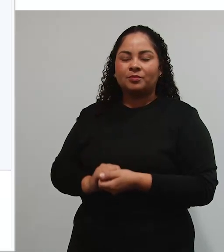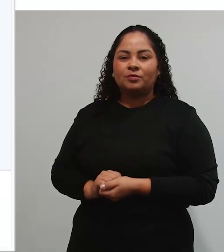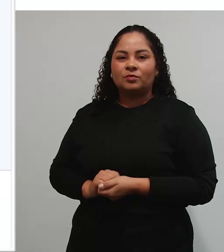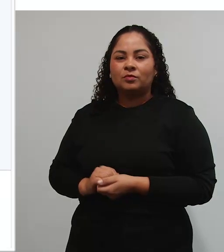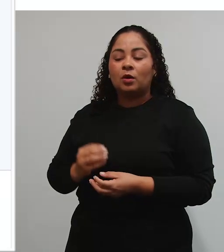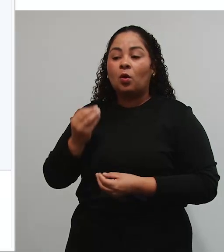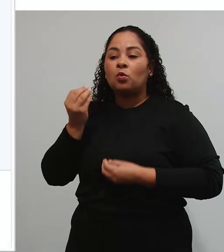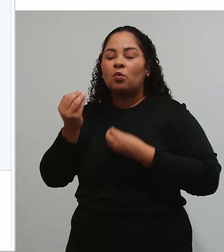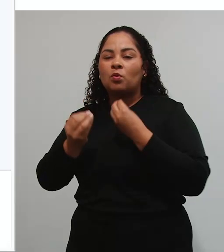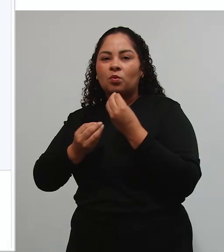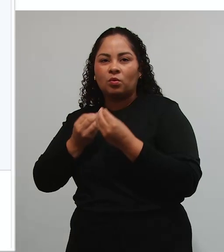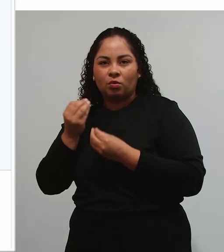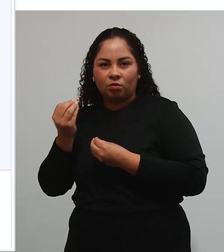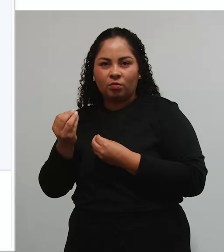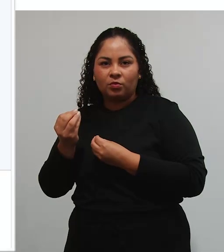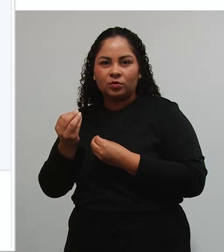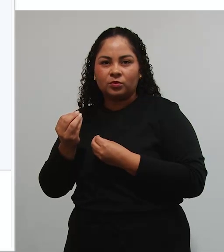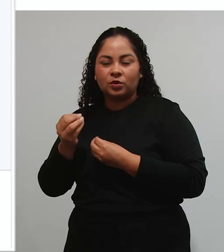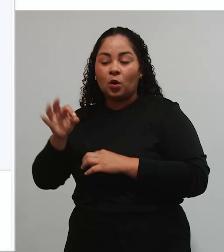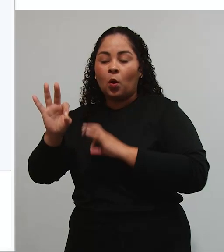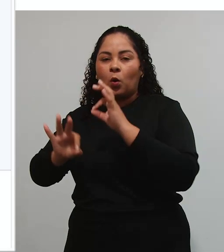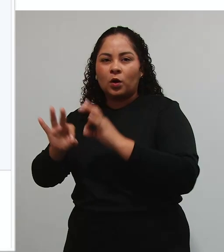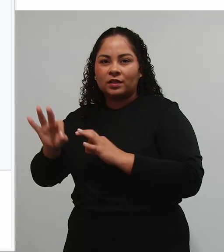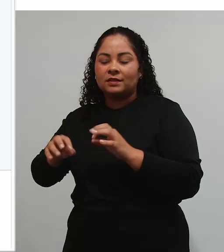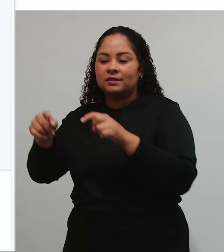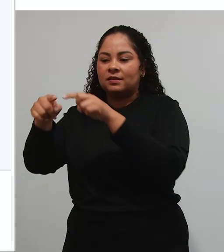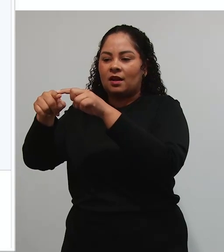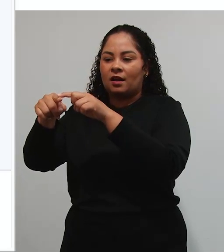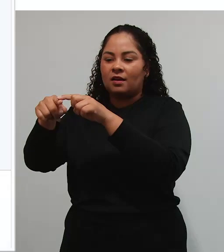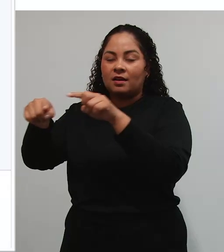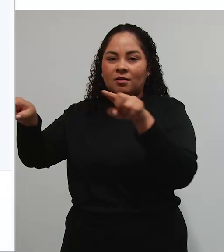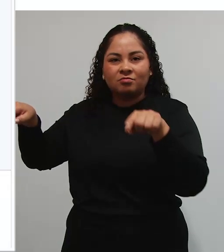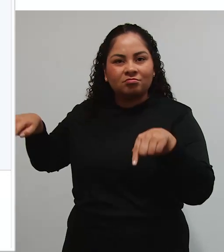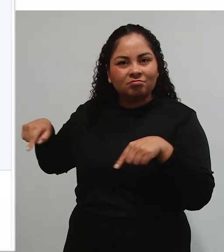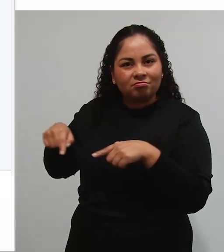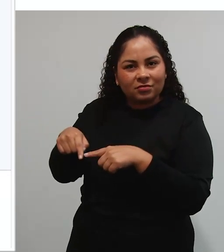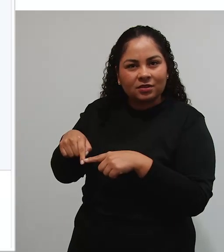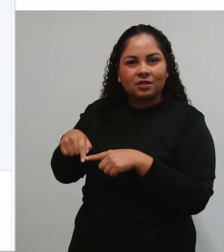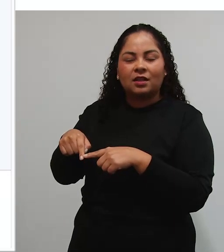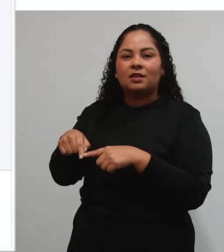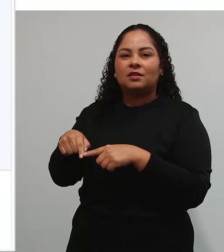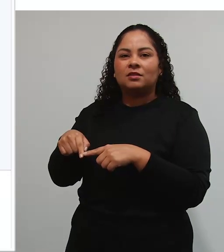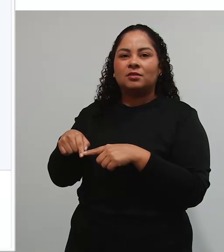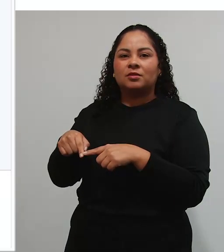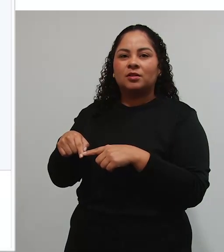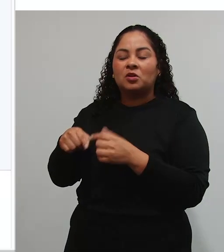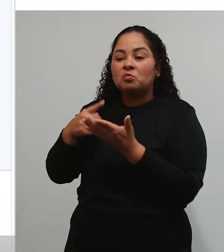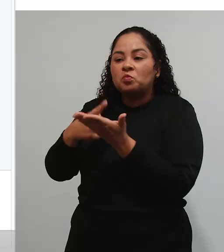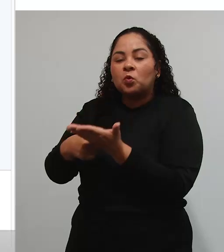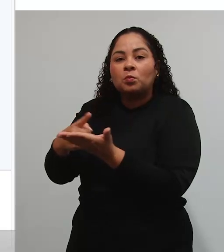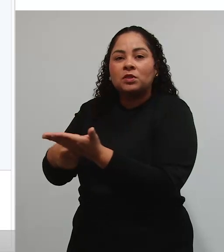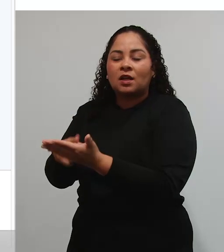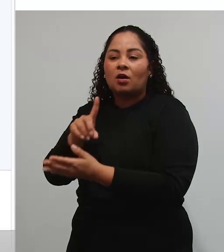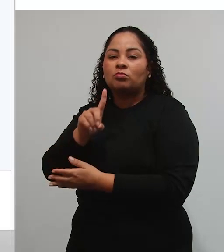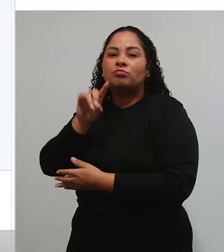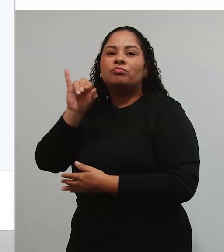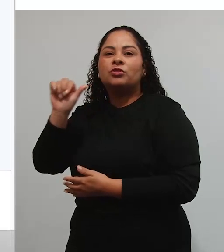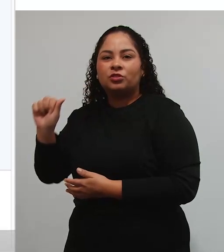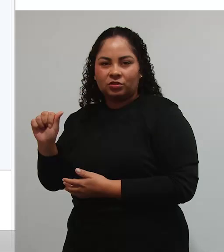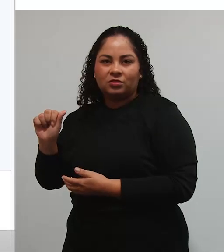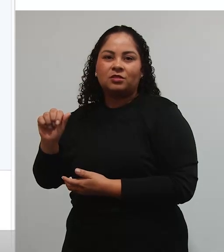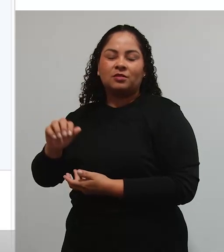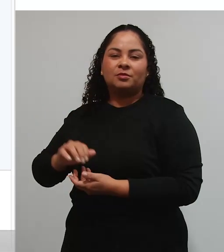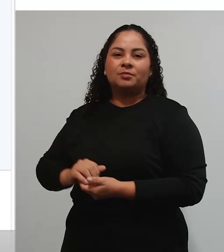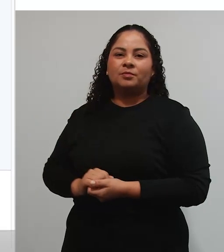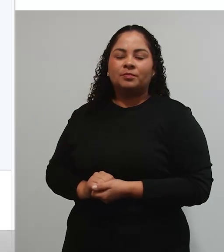que é a função, como fazer, como organizar o espaço, o ambiente, como agendar a entrevista.